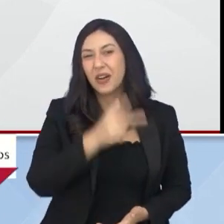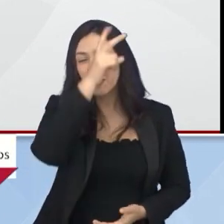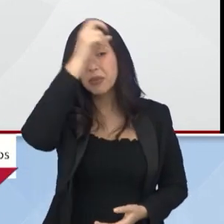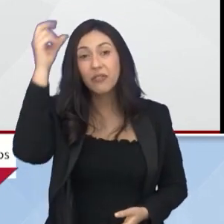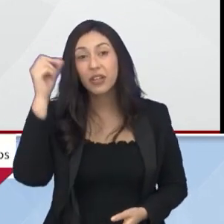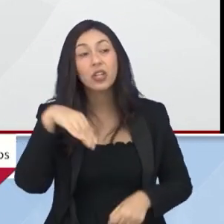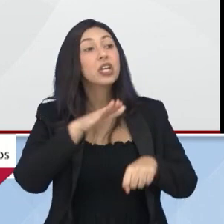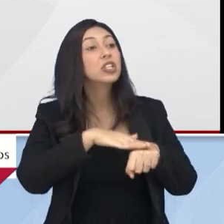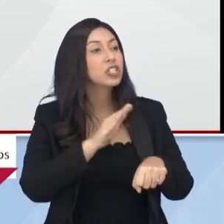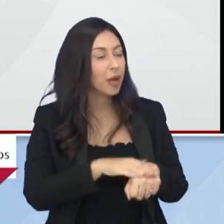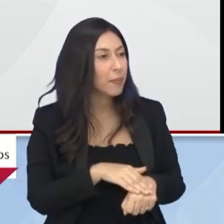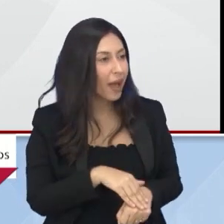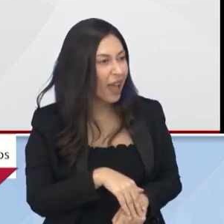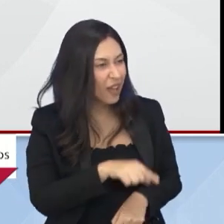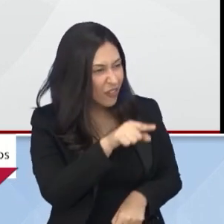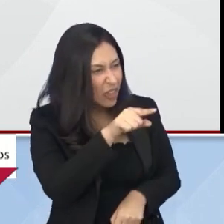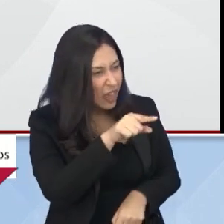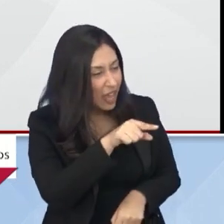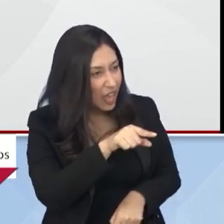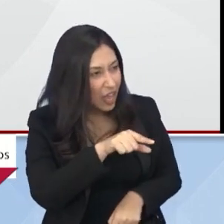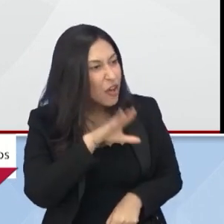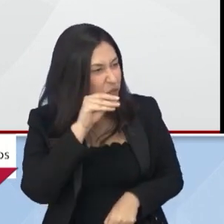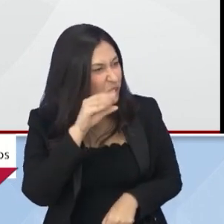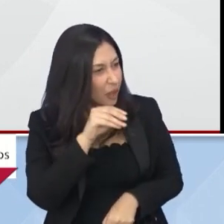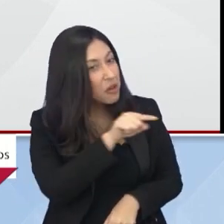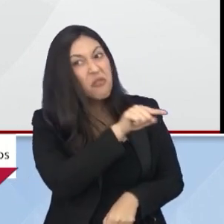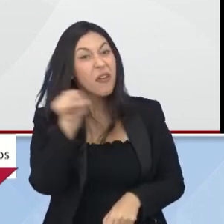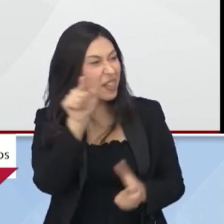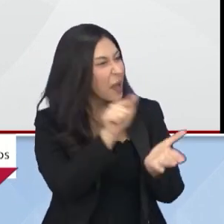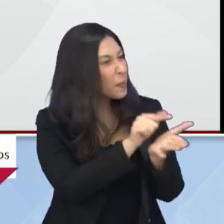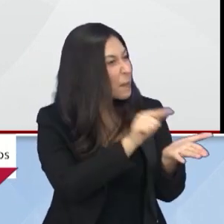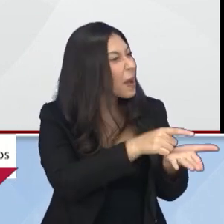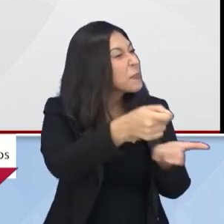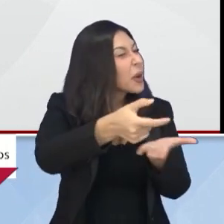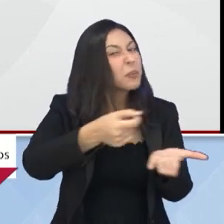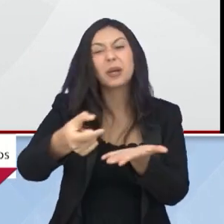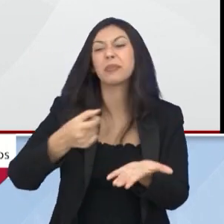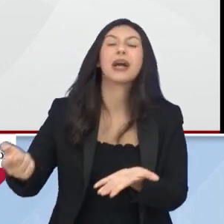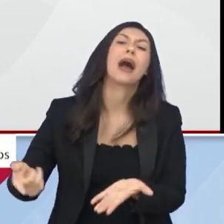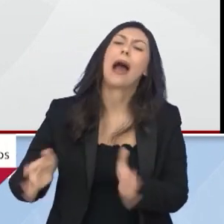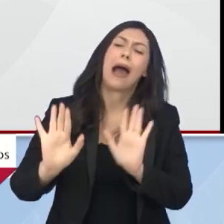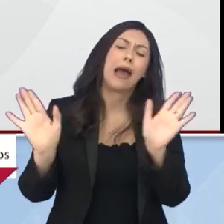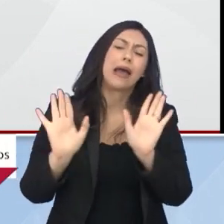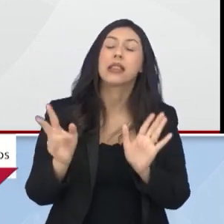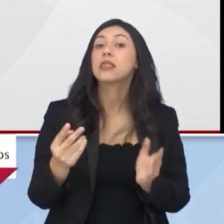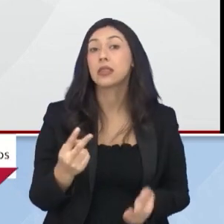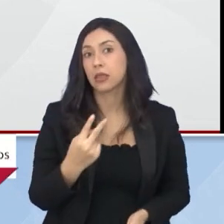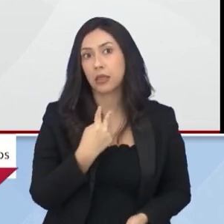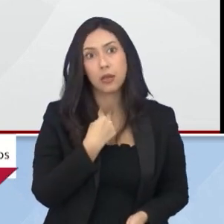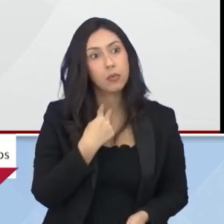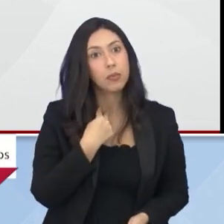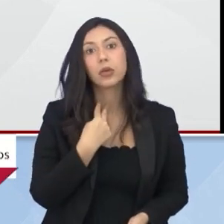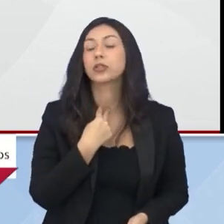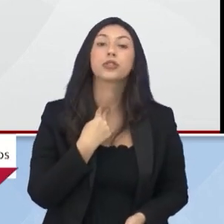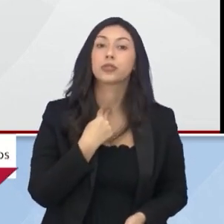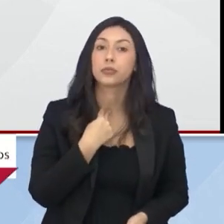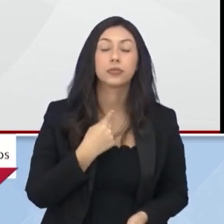funcionário fal distribui um santinho por aí isso também não pode n com a camiseta com a fotona do prefeito